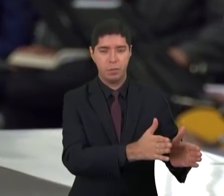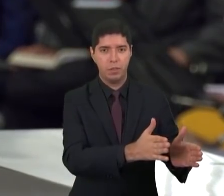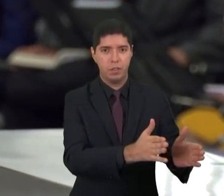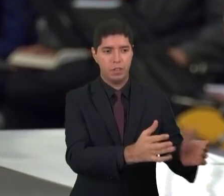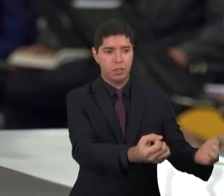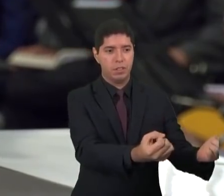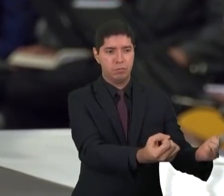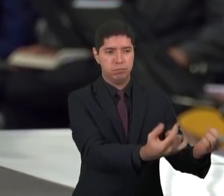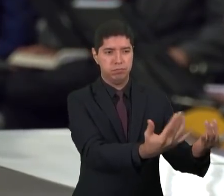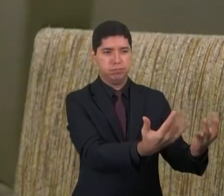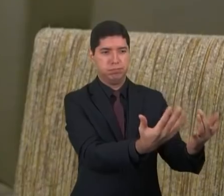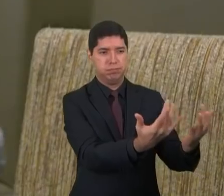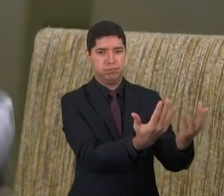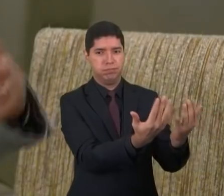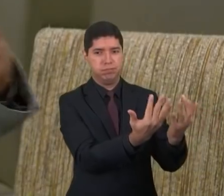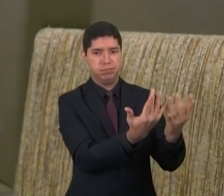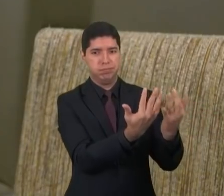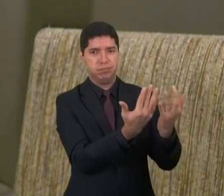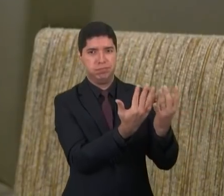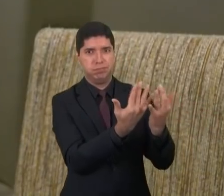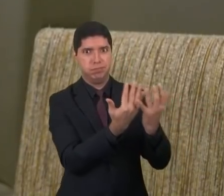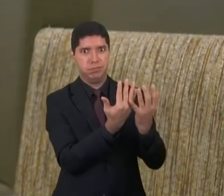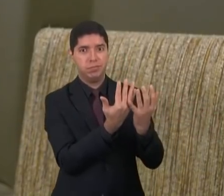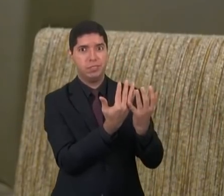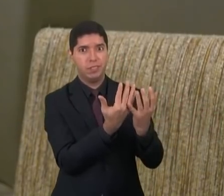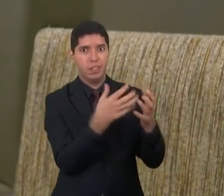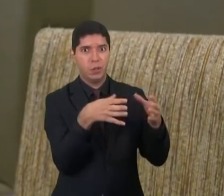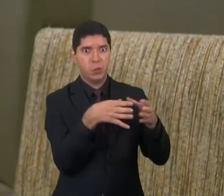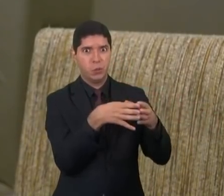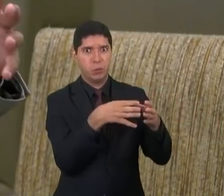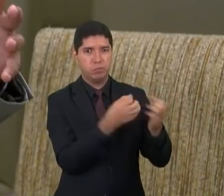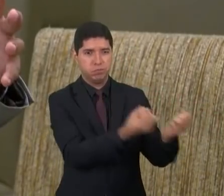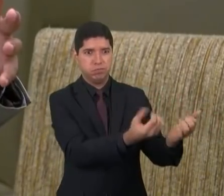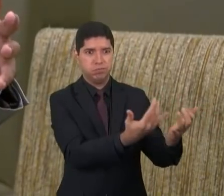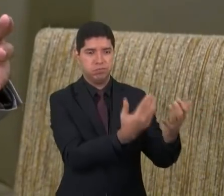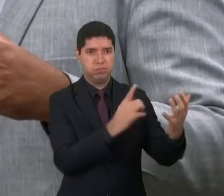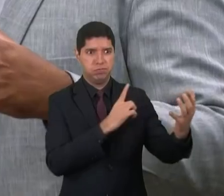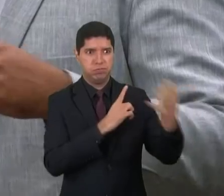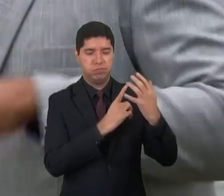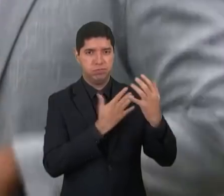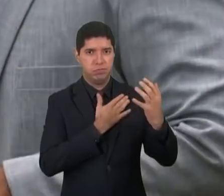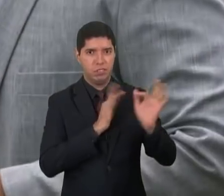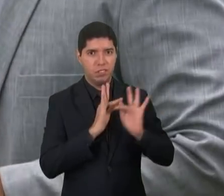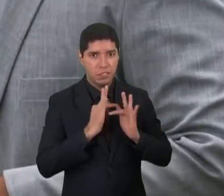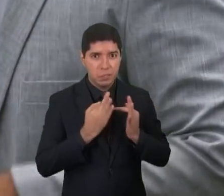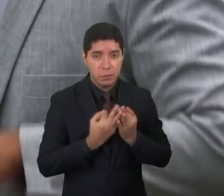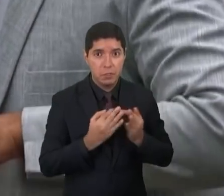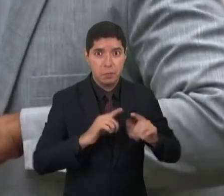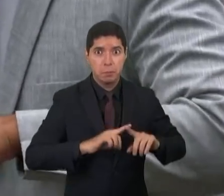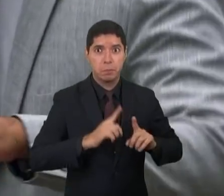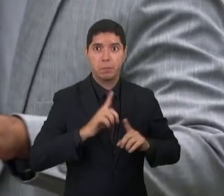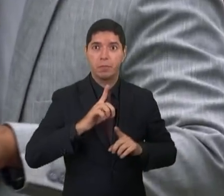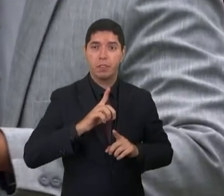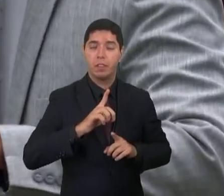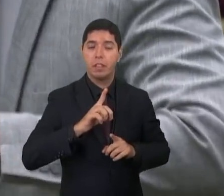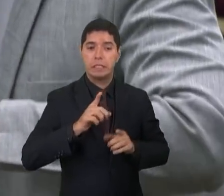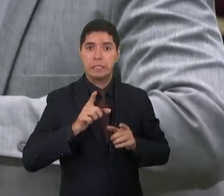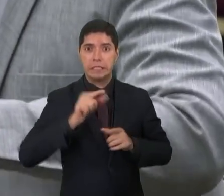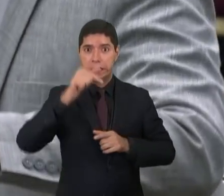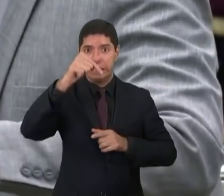junto, agrupado, tudo unido, para investir contra a tua família. Mas a Bíblia diz: por